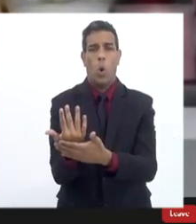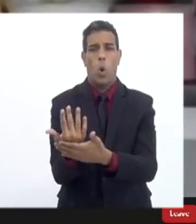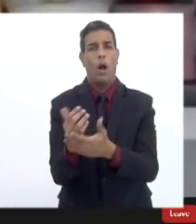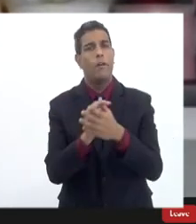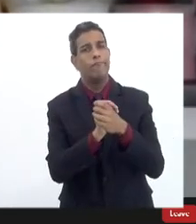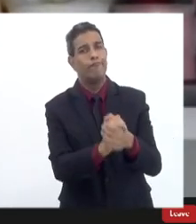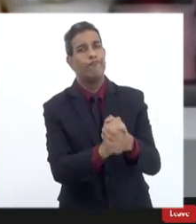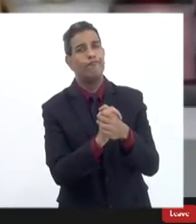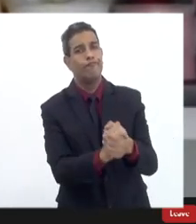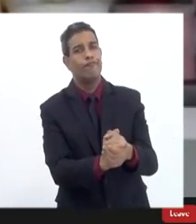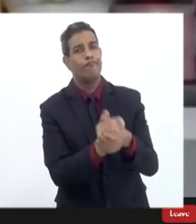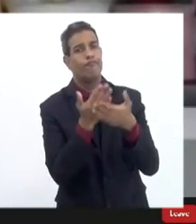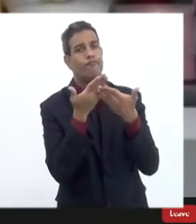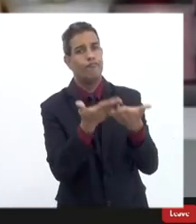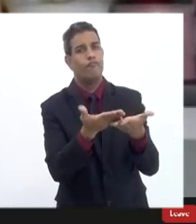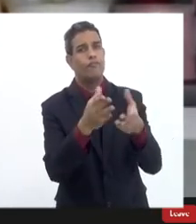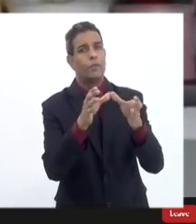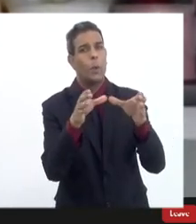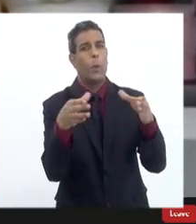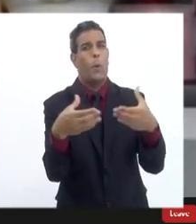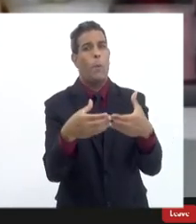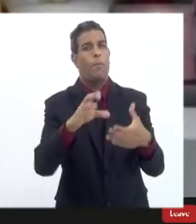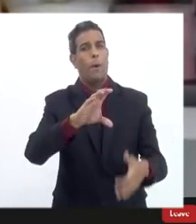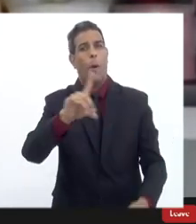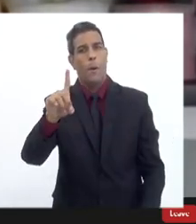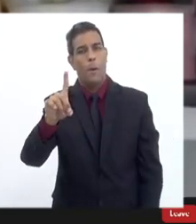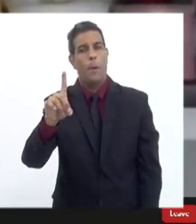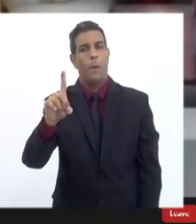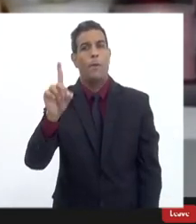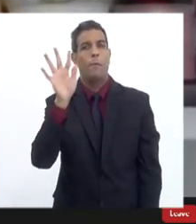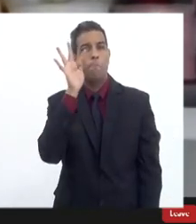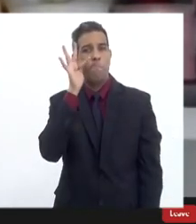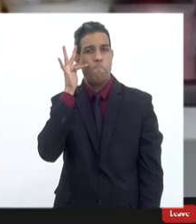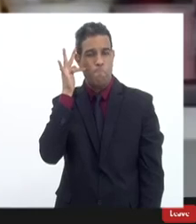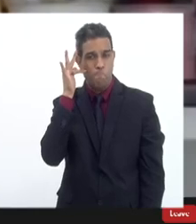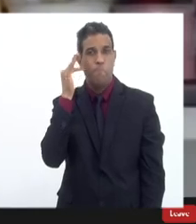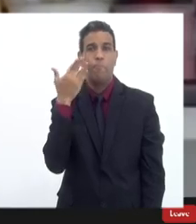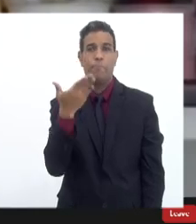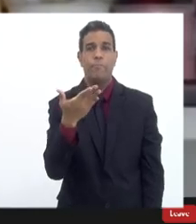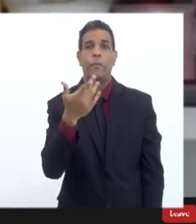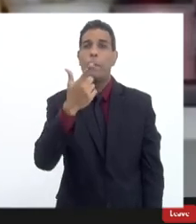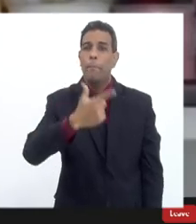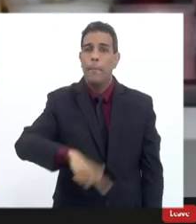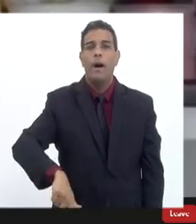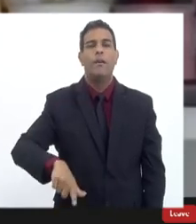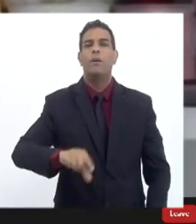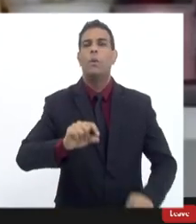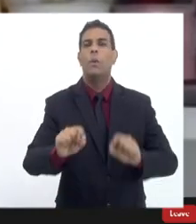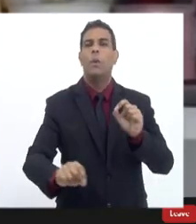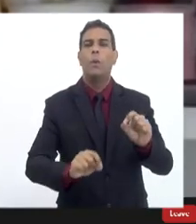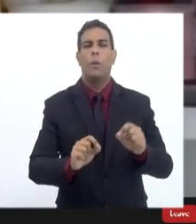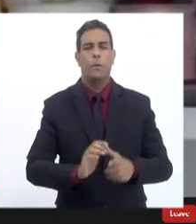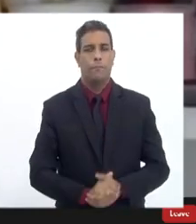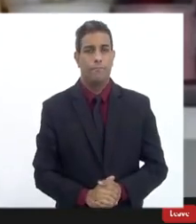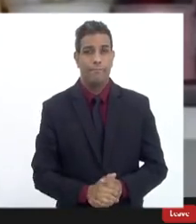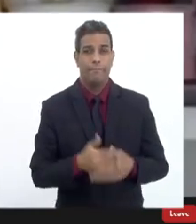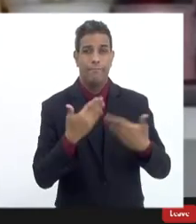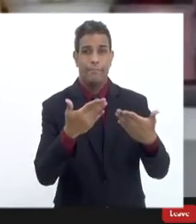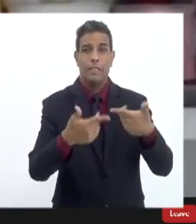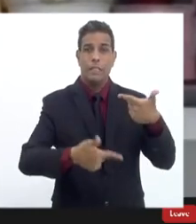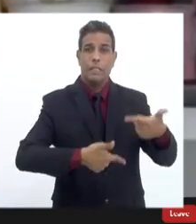o trabalho que a comissão fez, sob a coordenação do Flávio, presidente da comissão, e a equipe, porque é efetivamente um